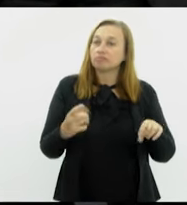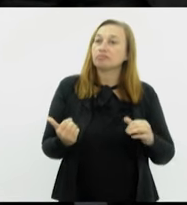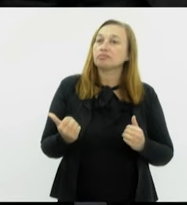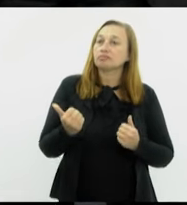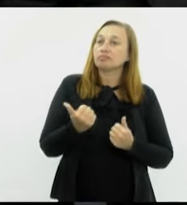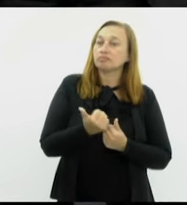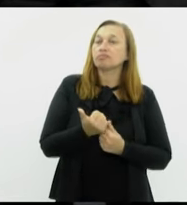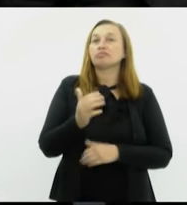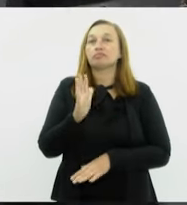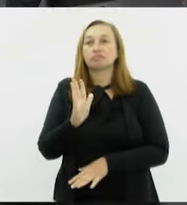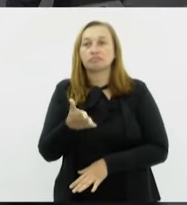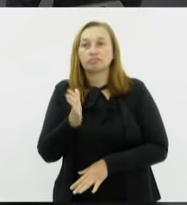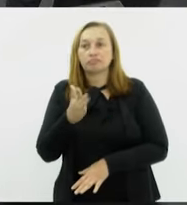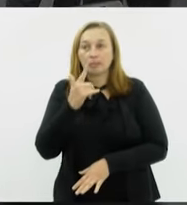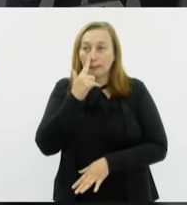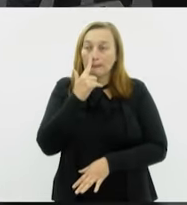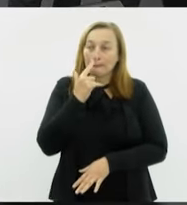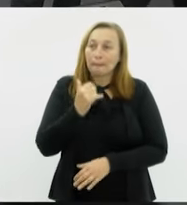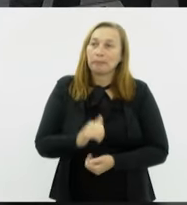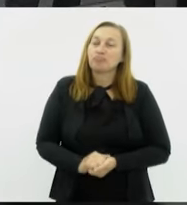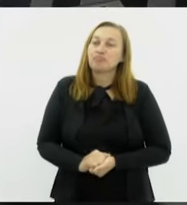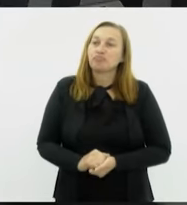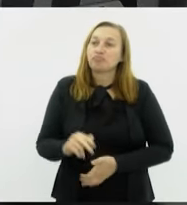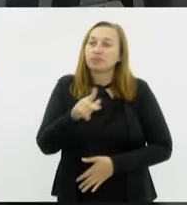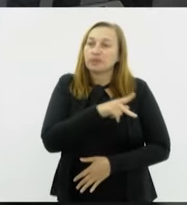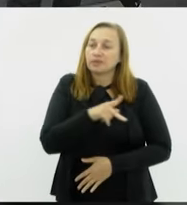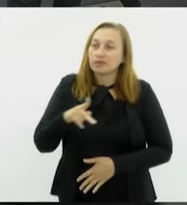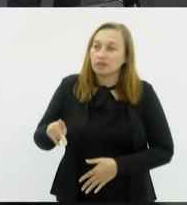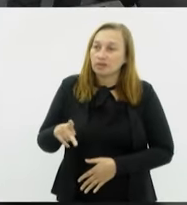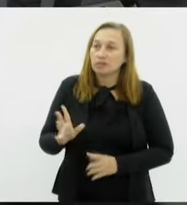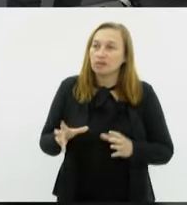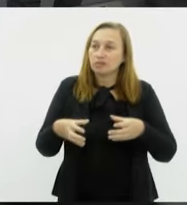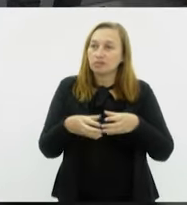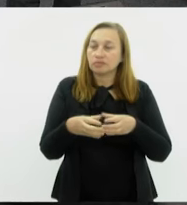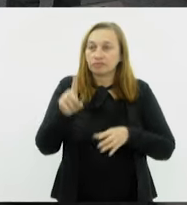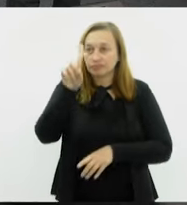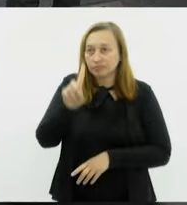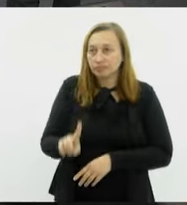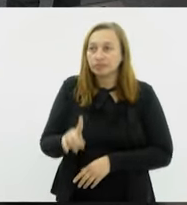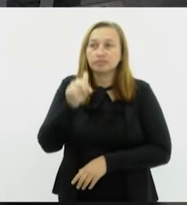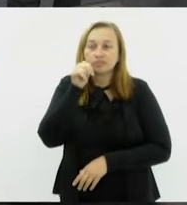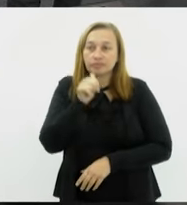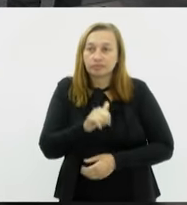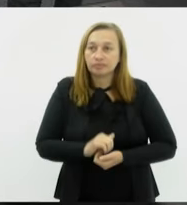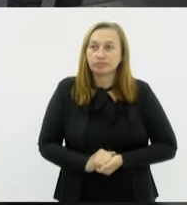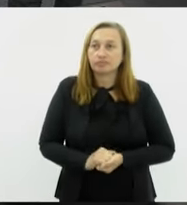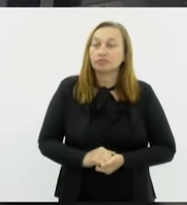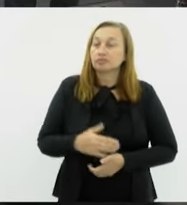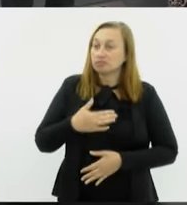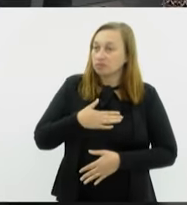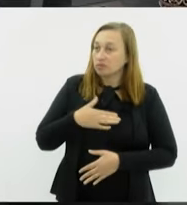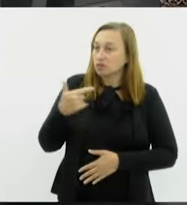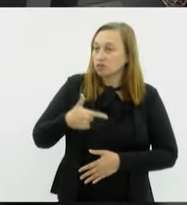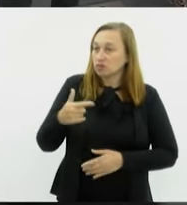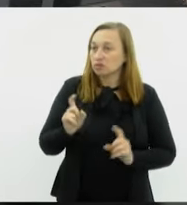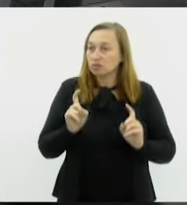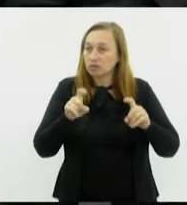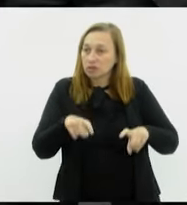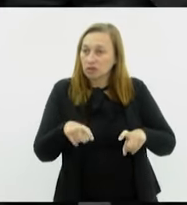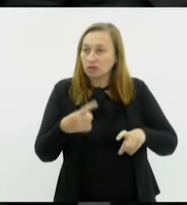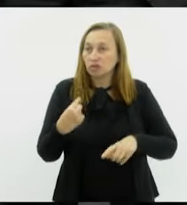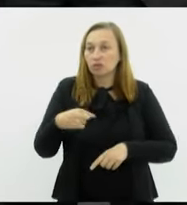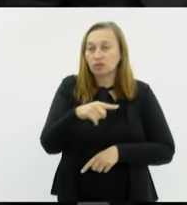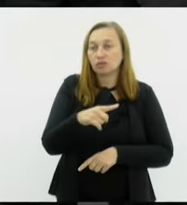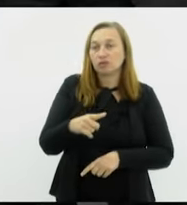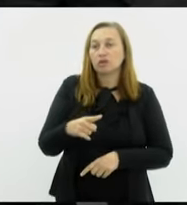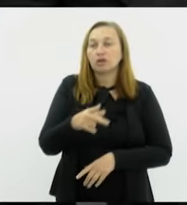já exercia naquela ocasião a presidência da Comissão de Direitos da Mulher. No meu segundo mandato, quando fui